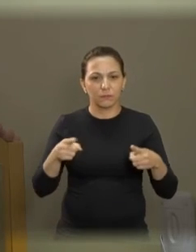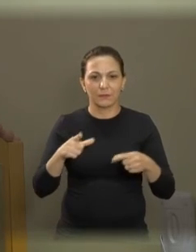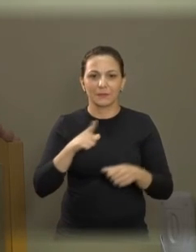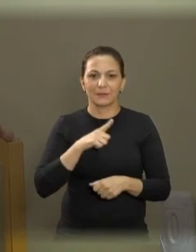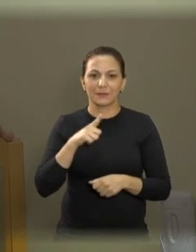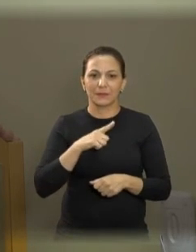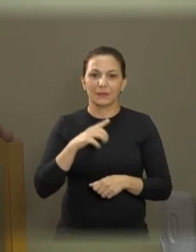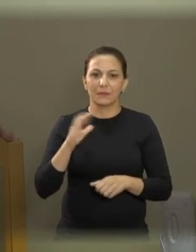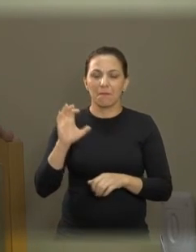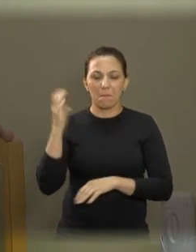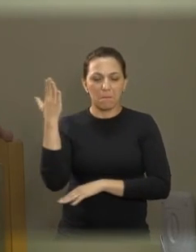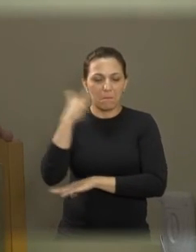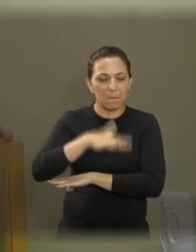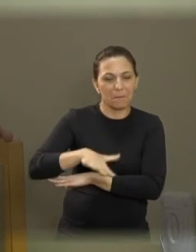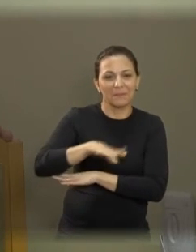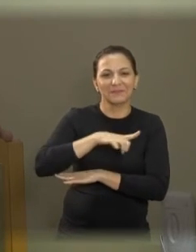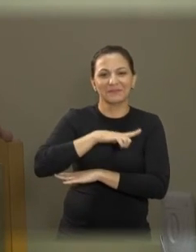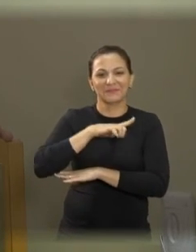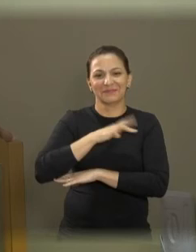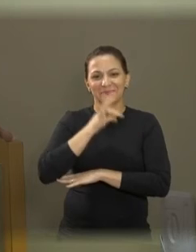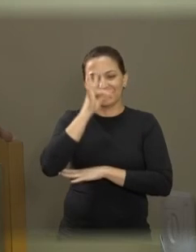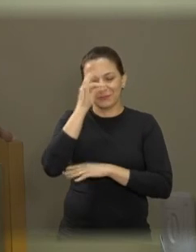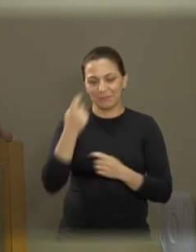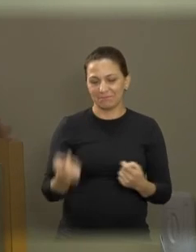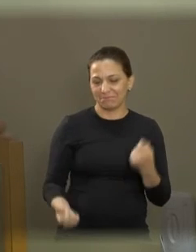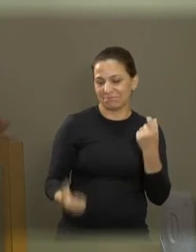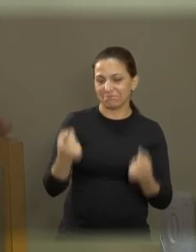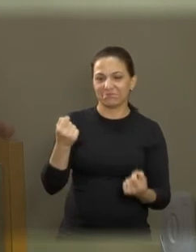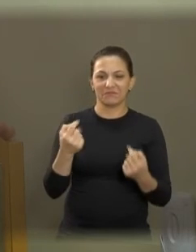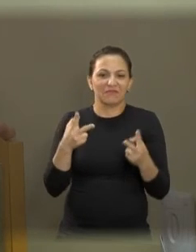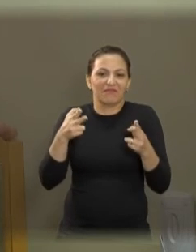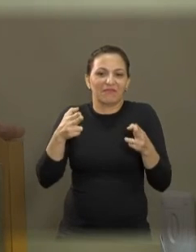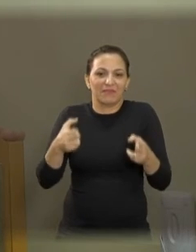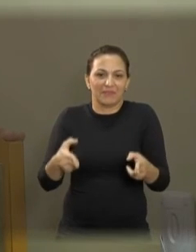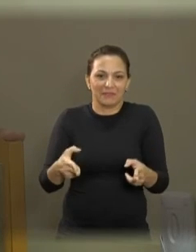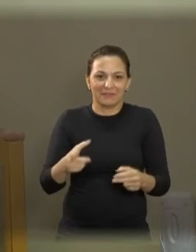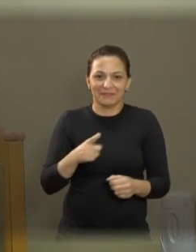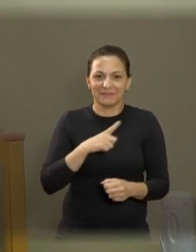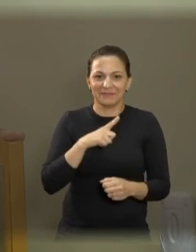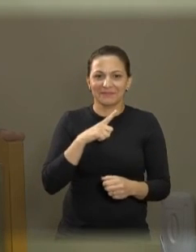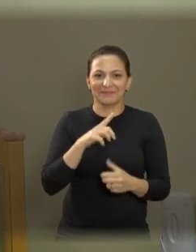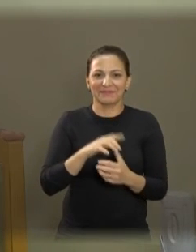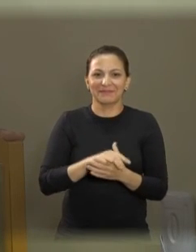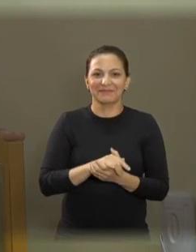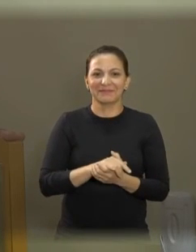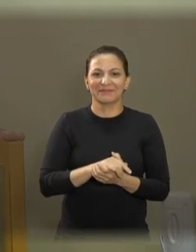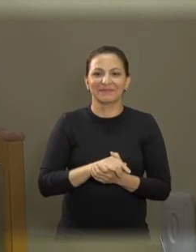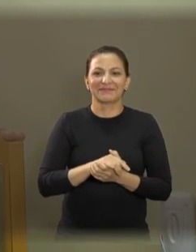mesmas flores no mesmo jardim. Nós vivemos ainda assim.